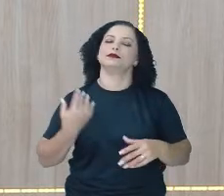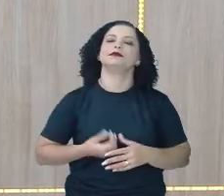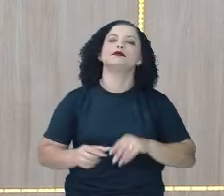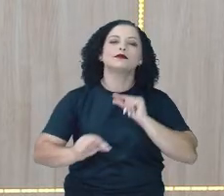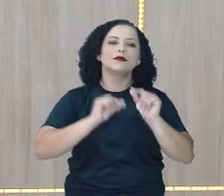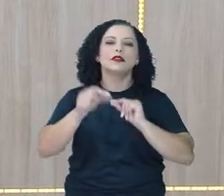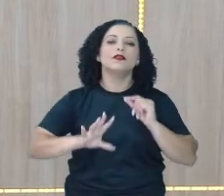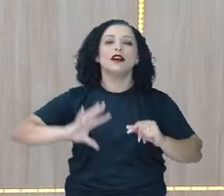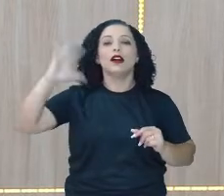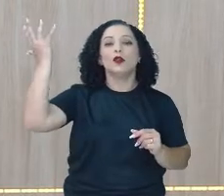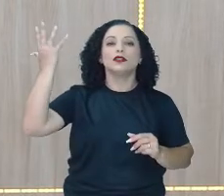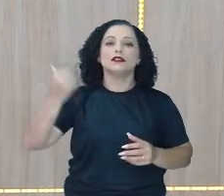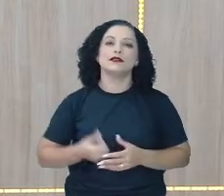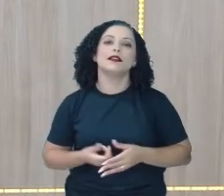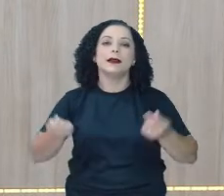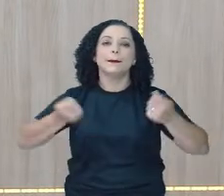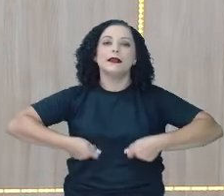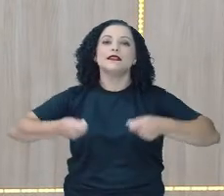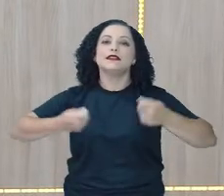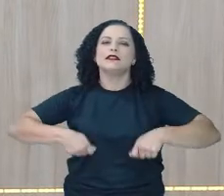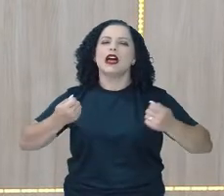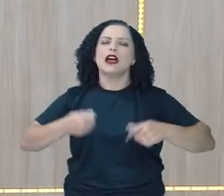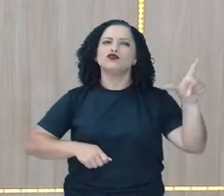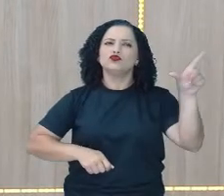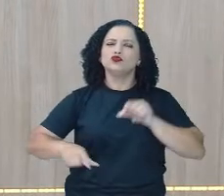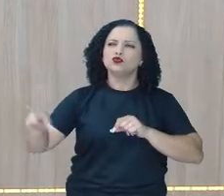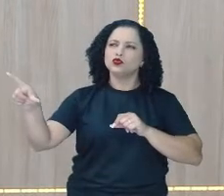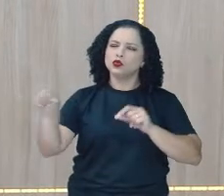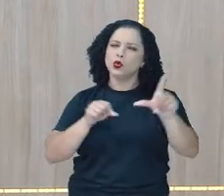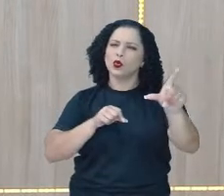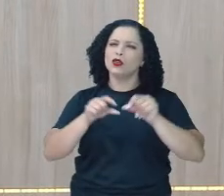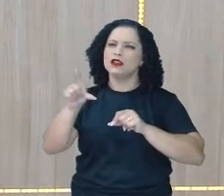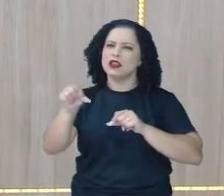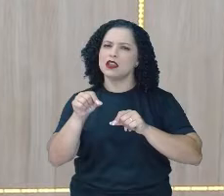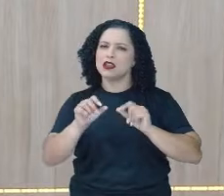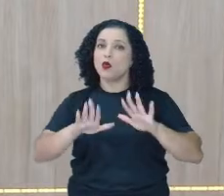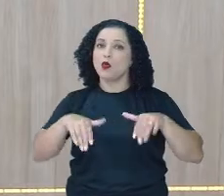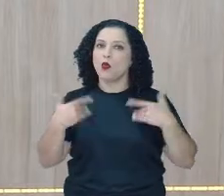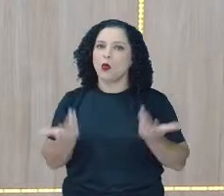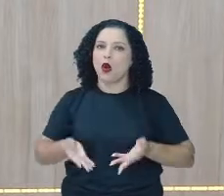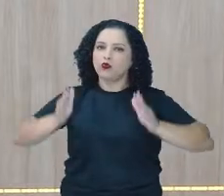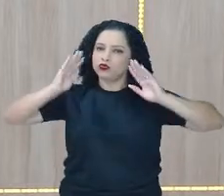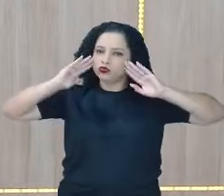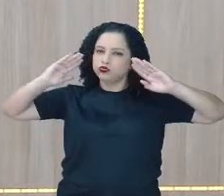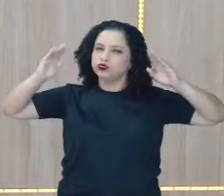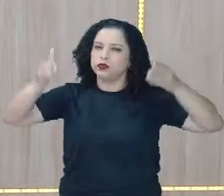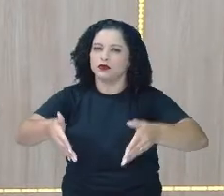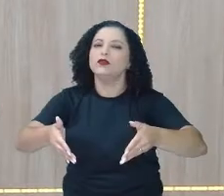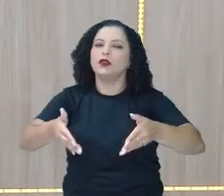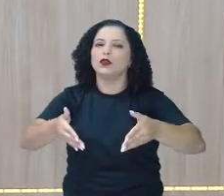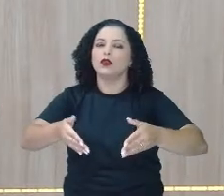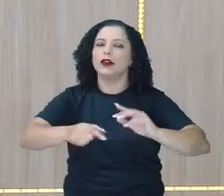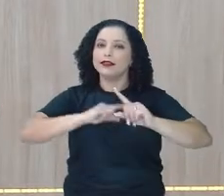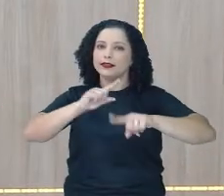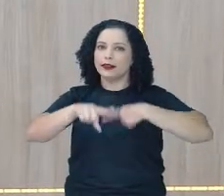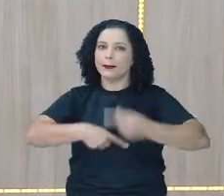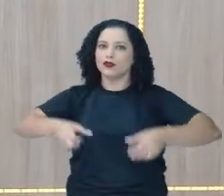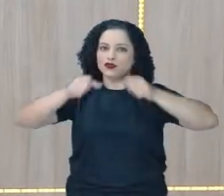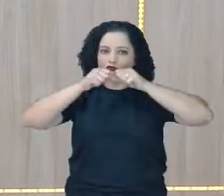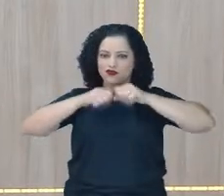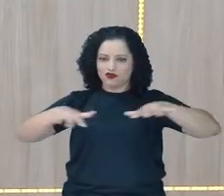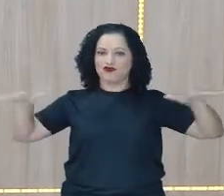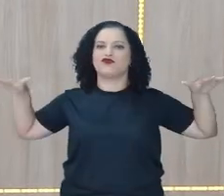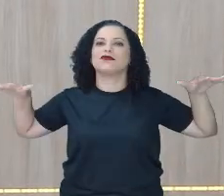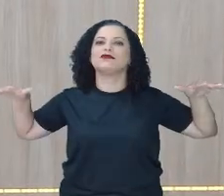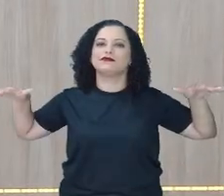que é que vai acontecer? Você precisa filtrar qual é o espaço em que você vai se apoiar para poder depois, até quem sabe,